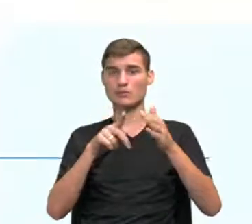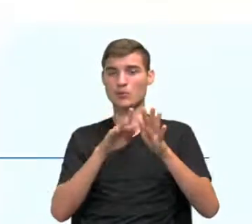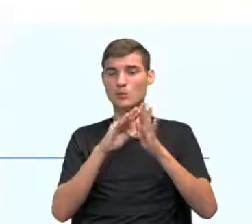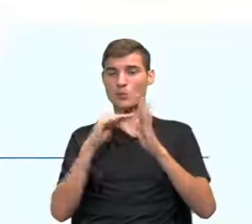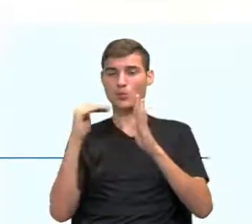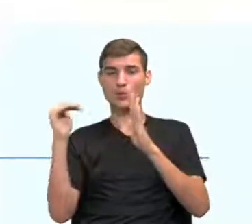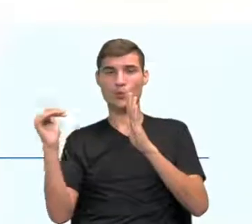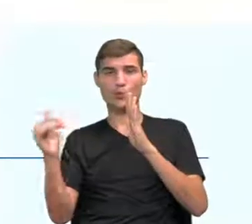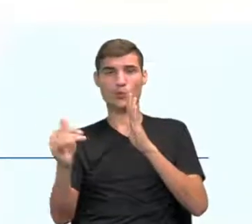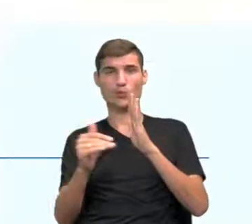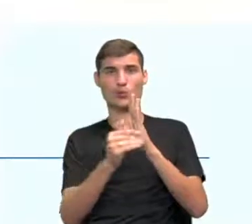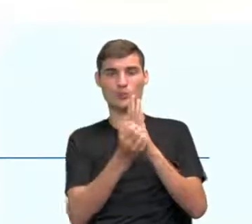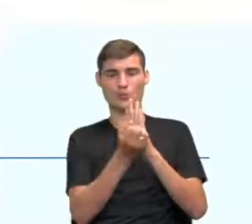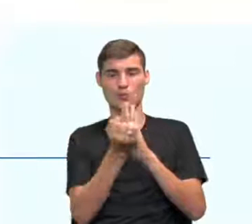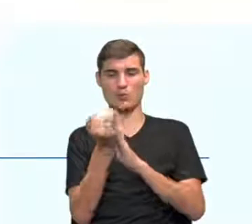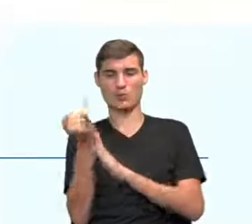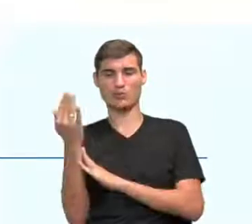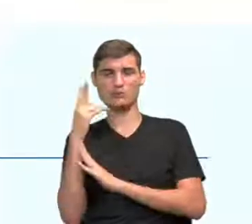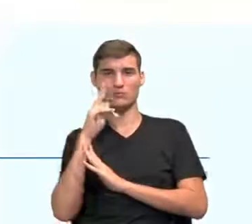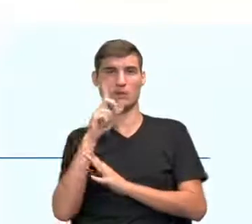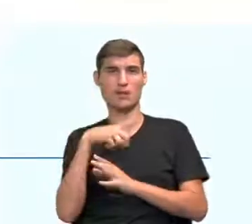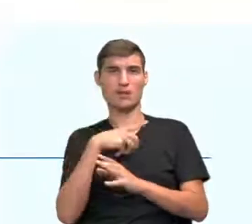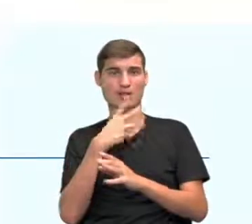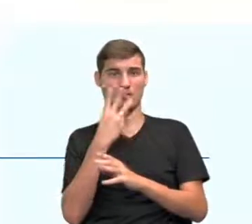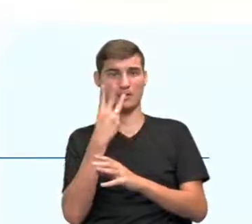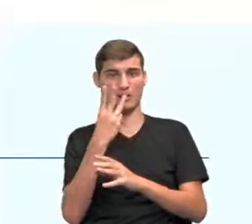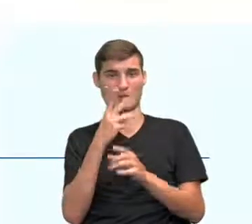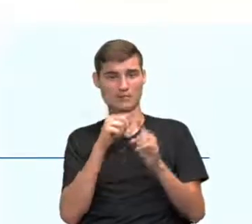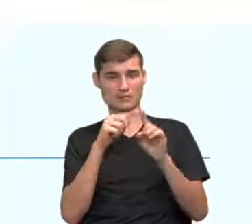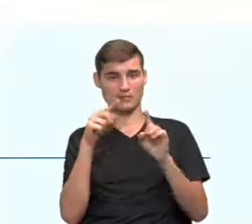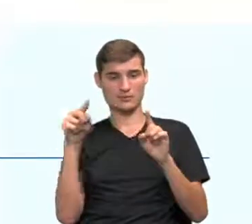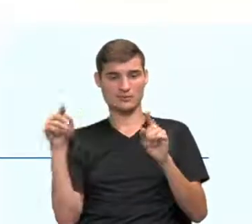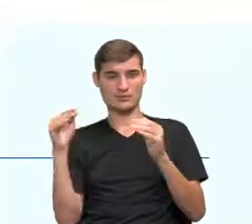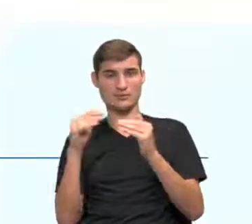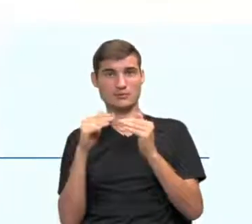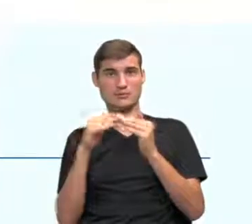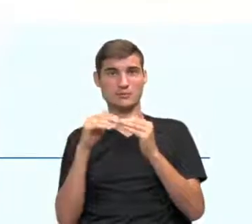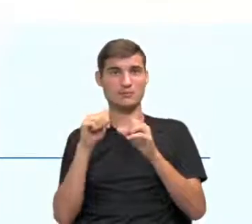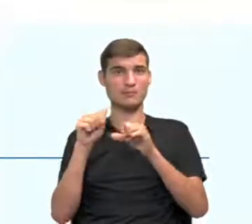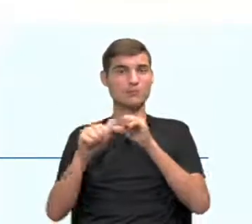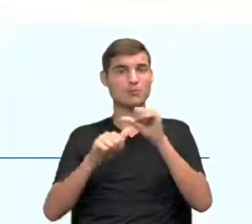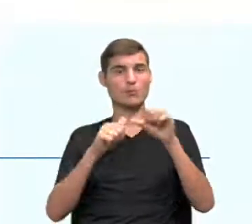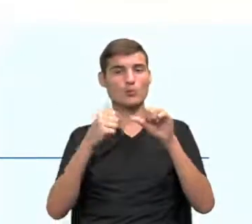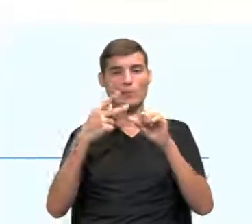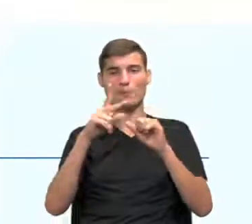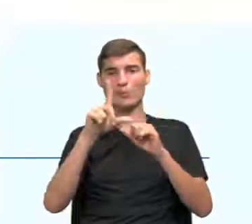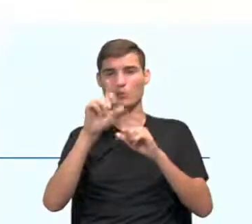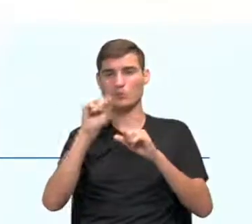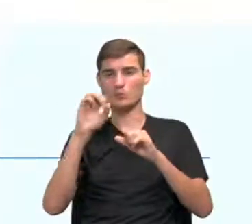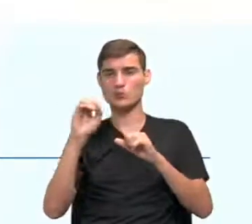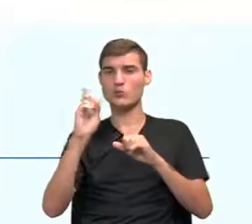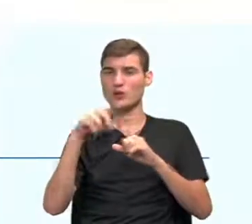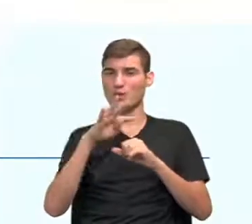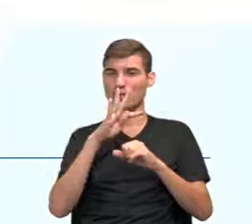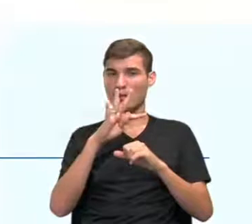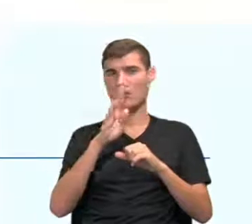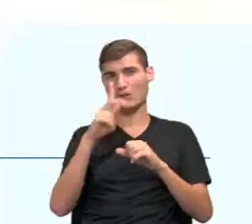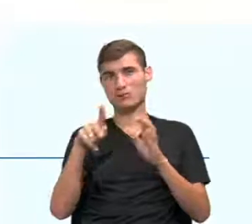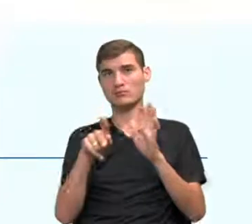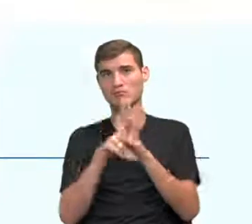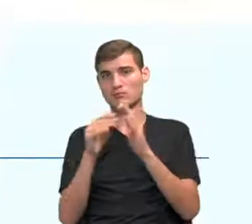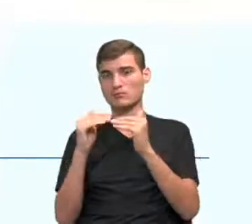total do pulso. Aqui você pode ver que, por exemplo, eu tenho 3 pulsos. Então, o período total do pulso é o T, que é o período.